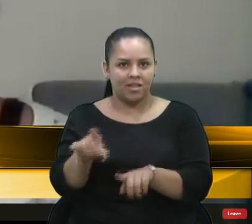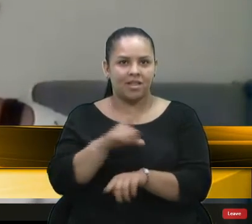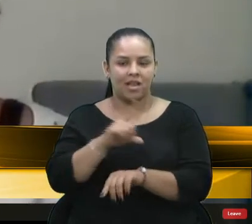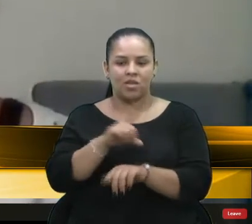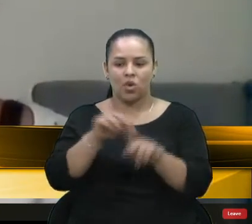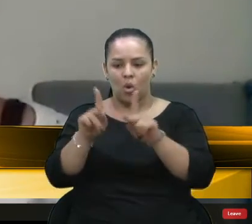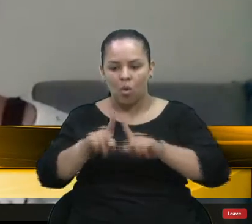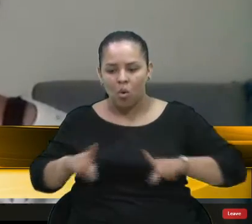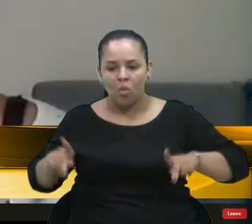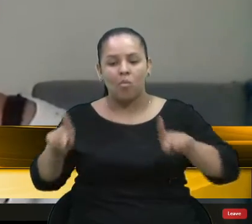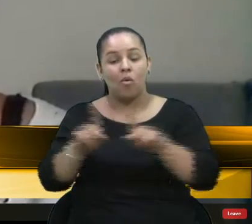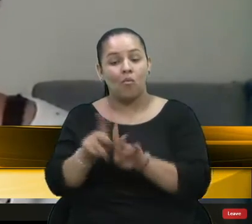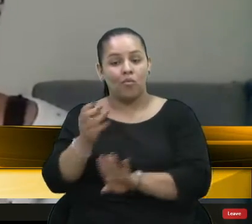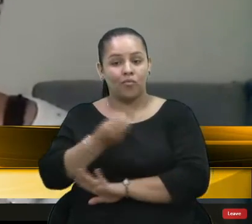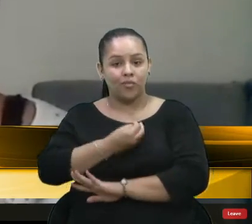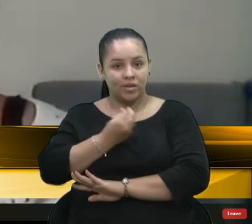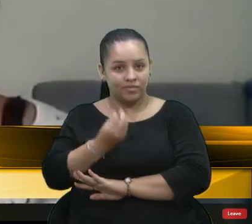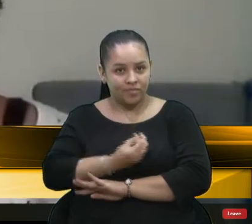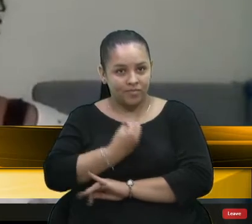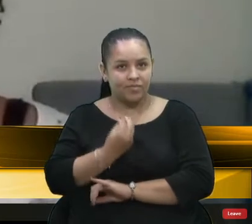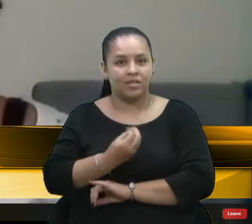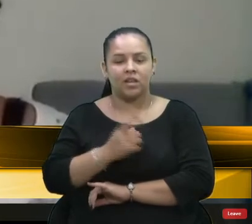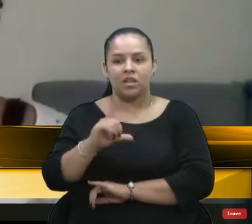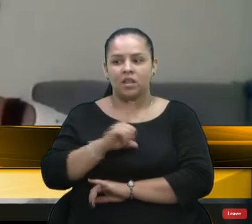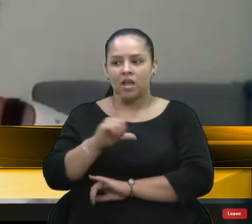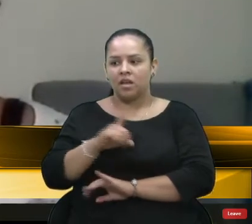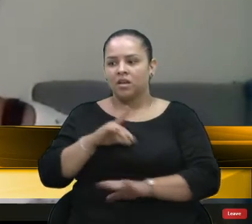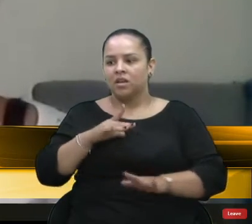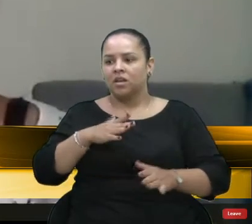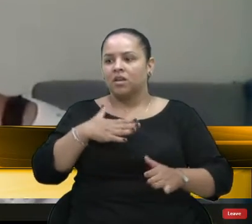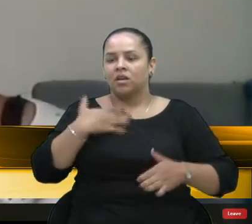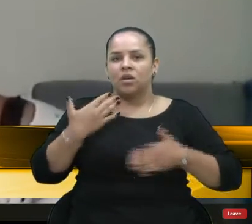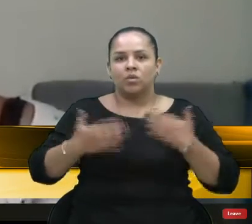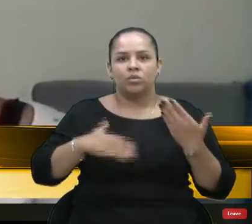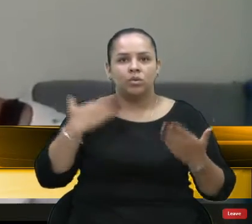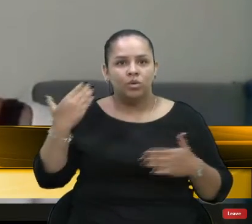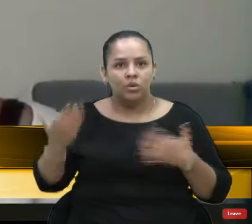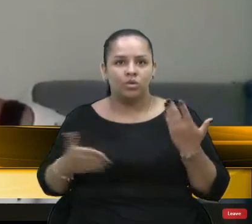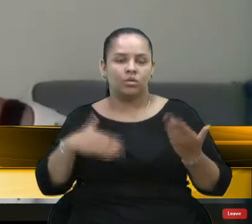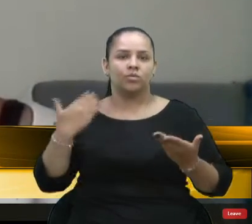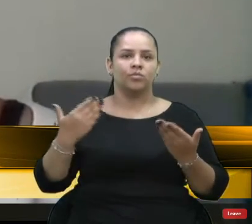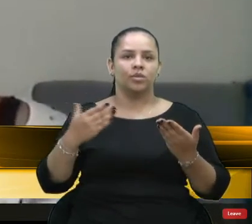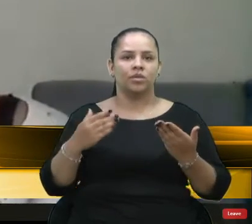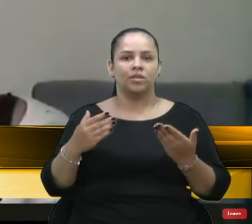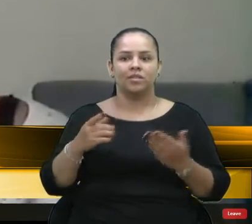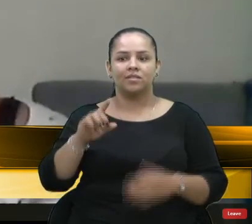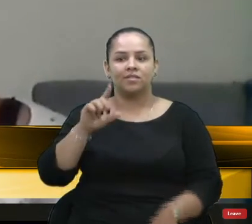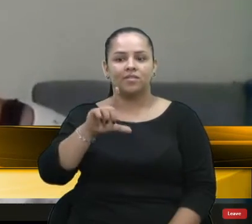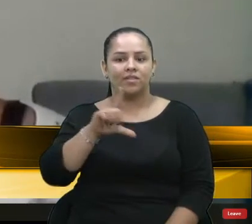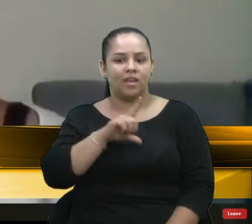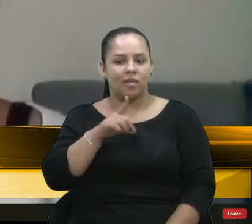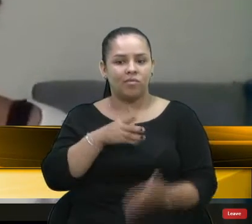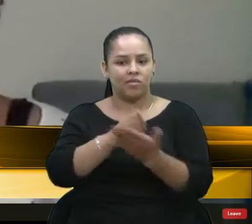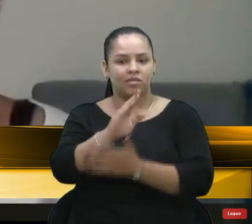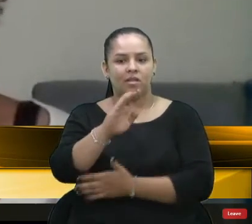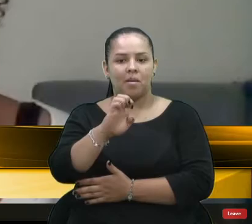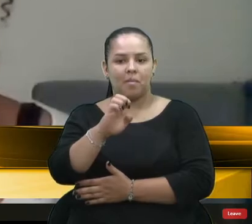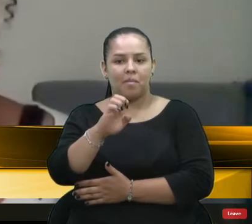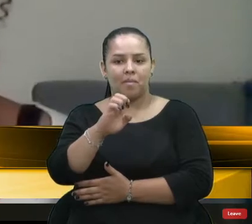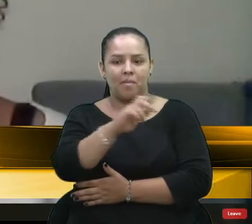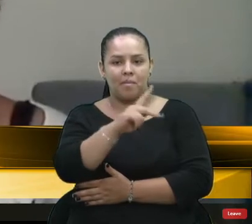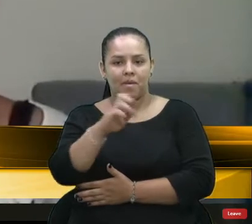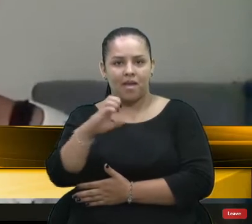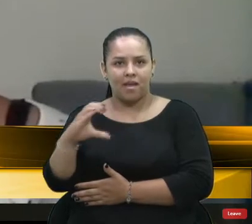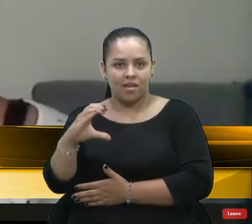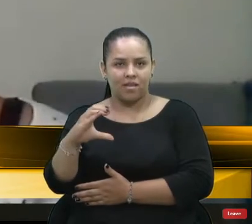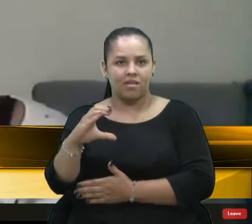povo vive, da situação de desespero que o povo vive, para passar junto a essa PEC várias outras questões, como, por exemplo,